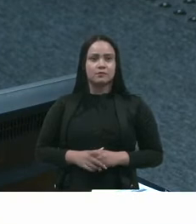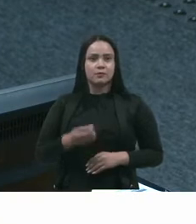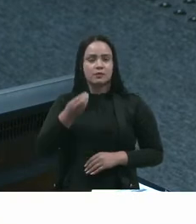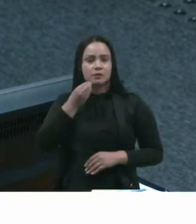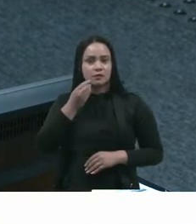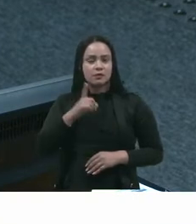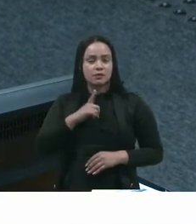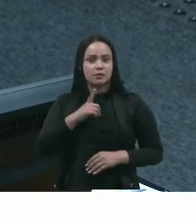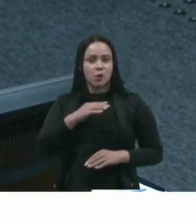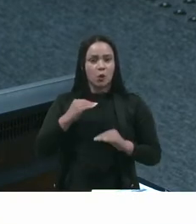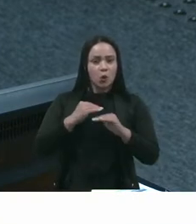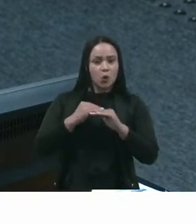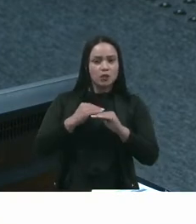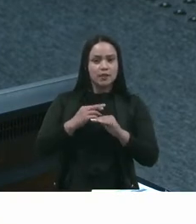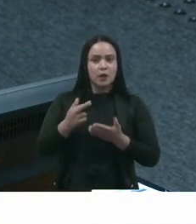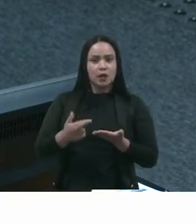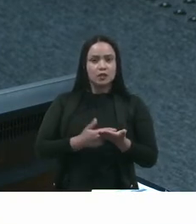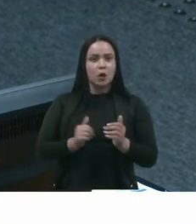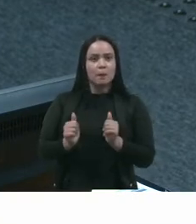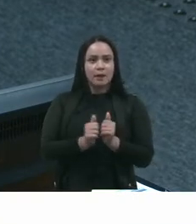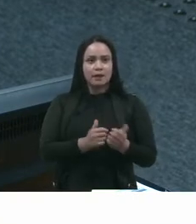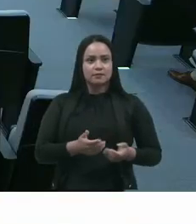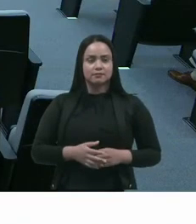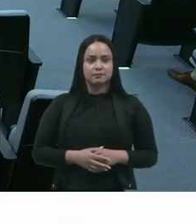a concordar com o relator e eu acompanharei.